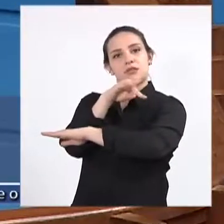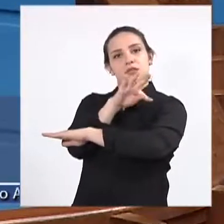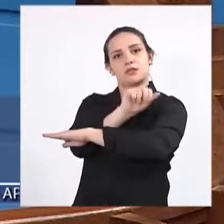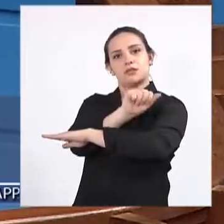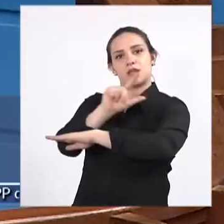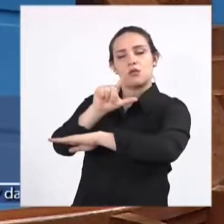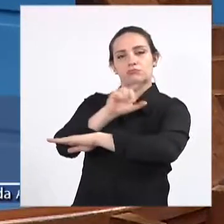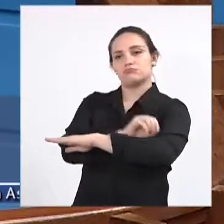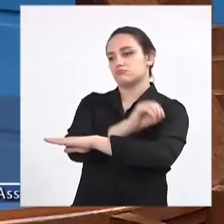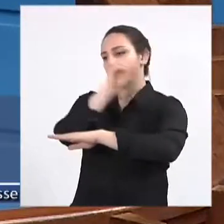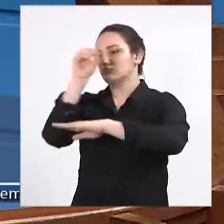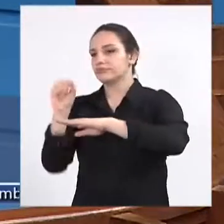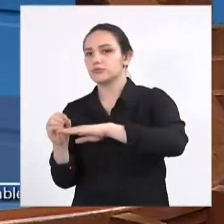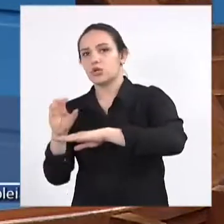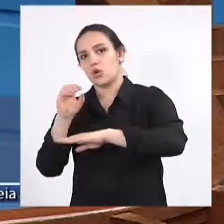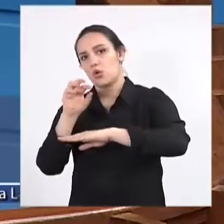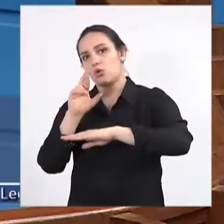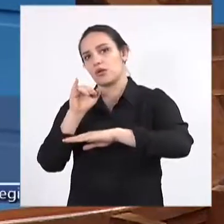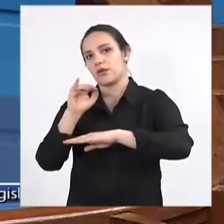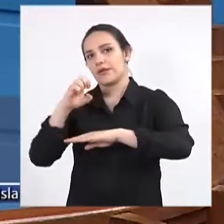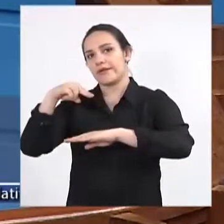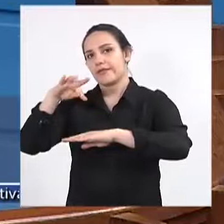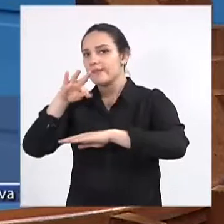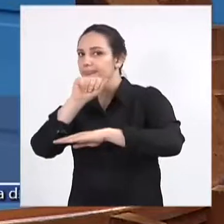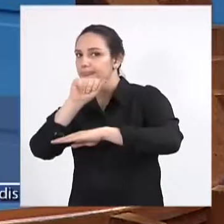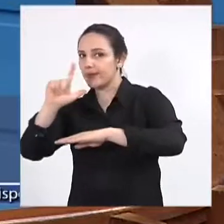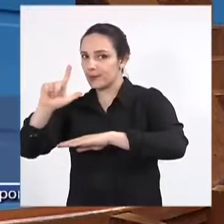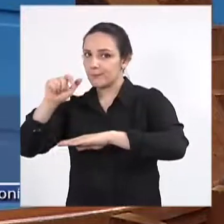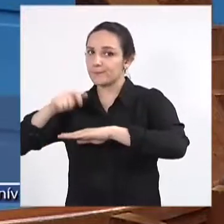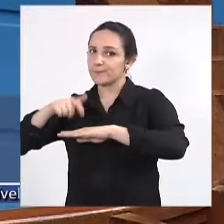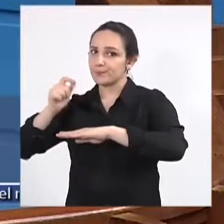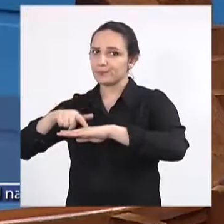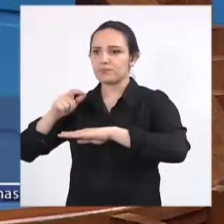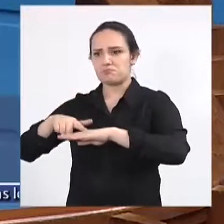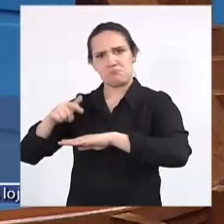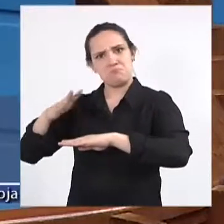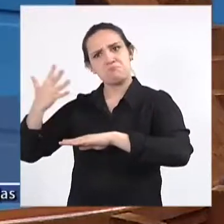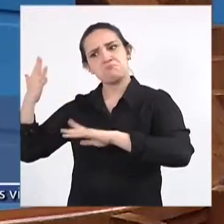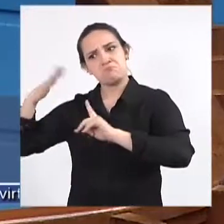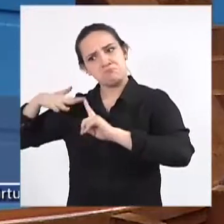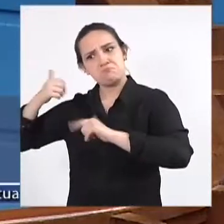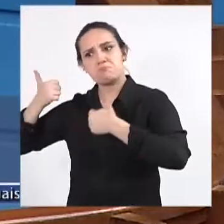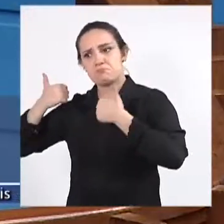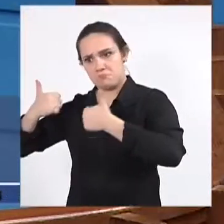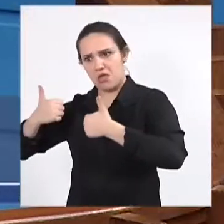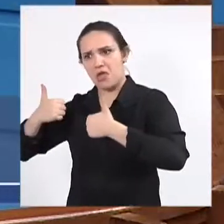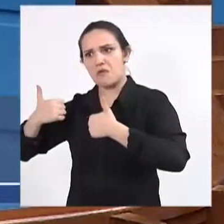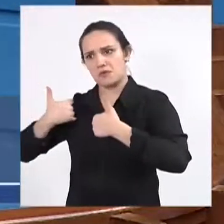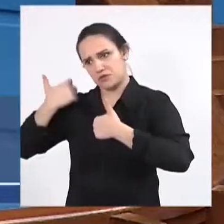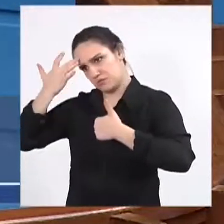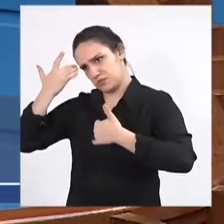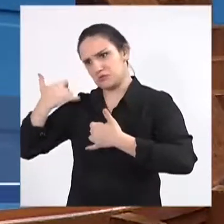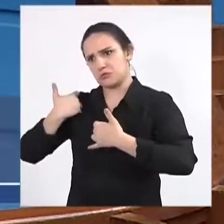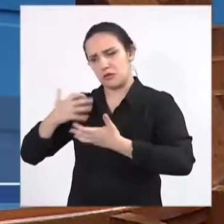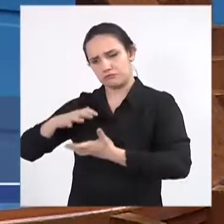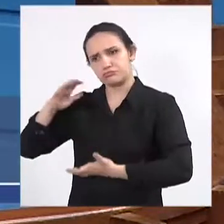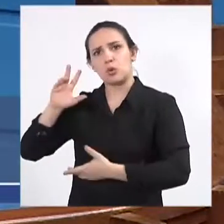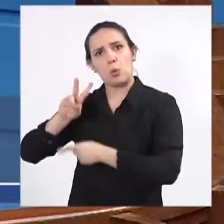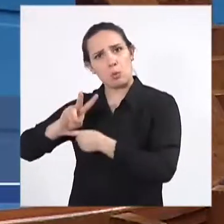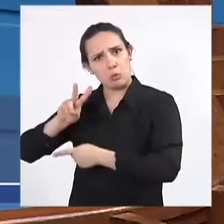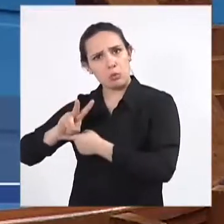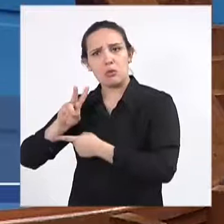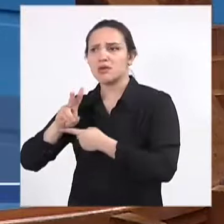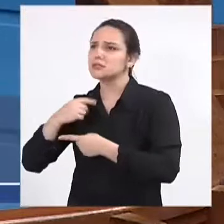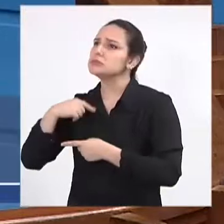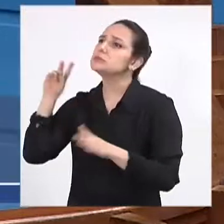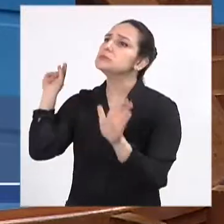as pessoas idosas, sempre são consideradas, são instadas a dar